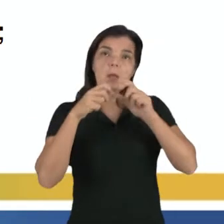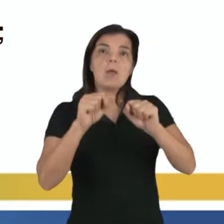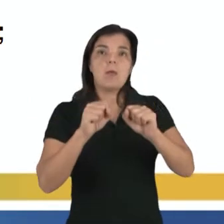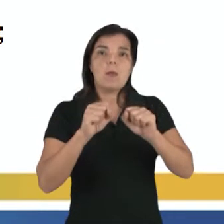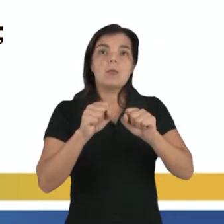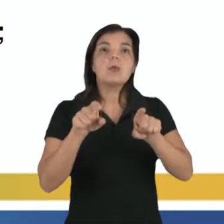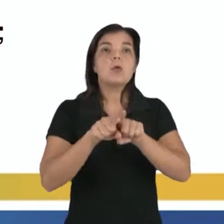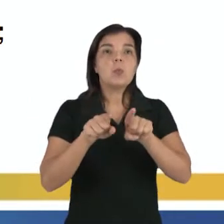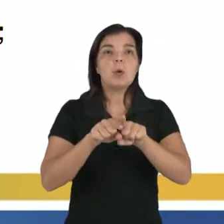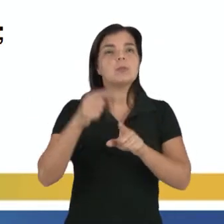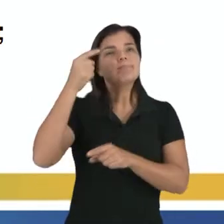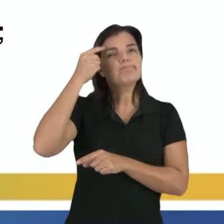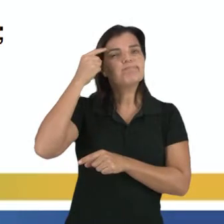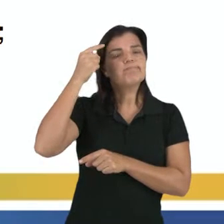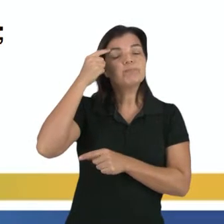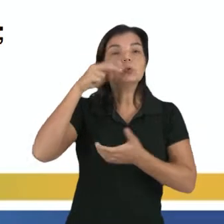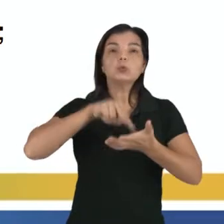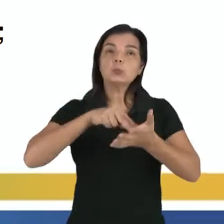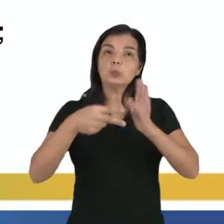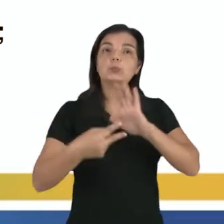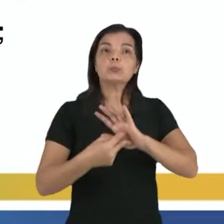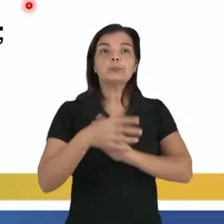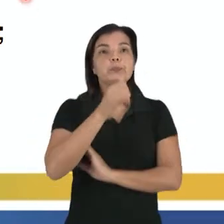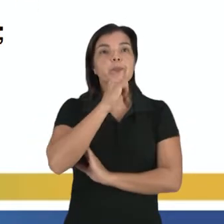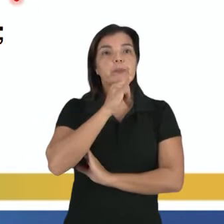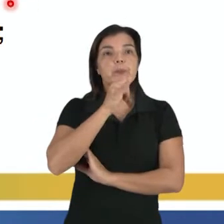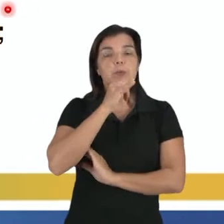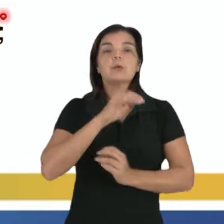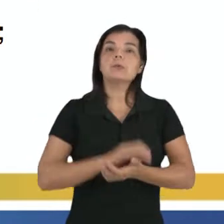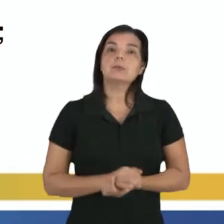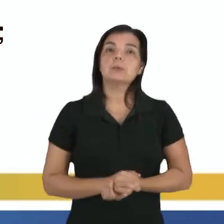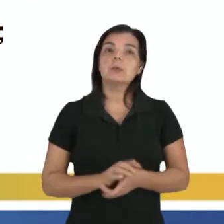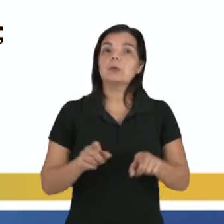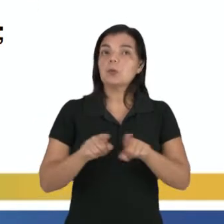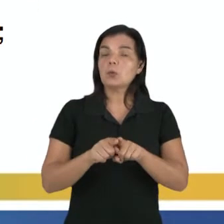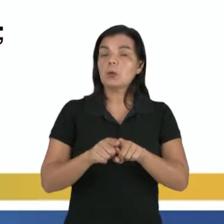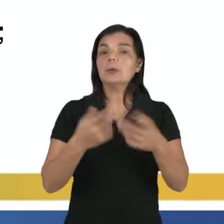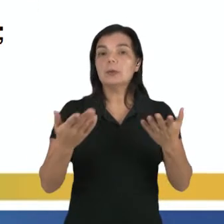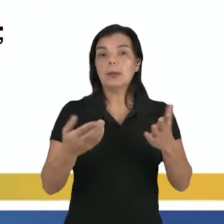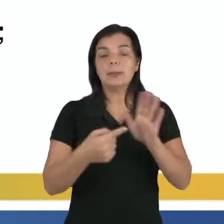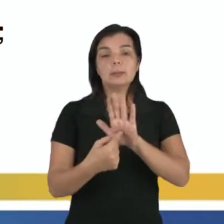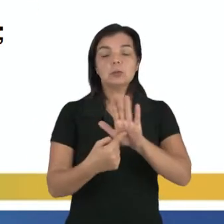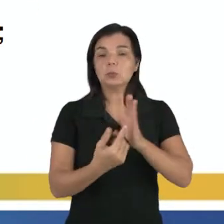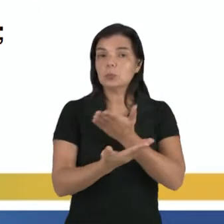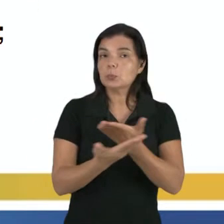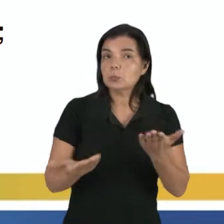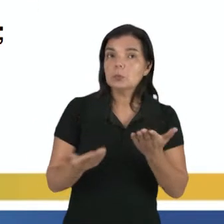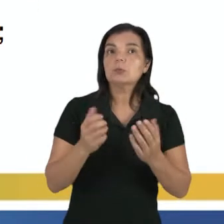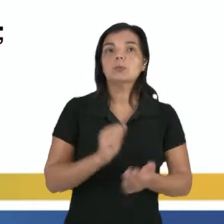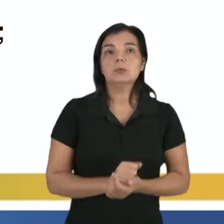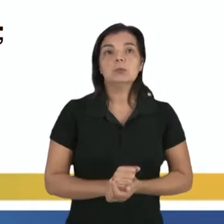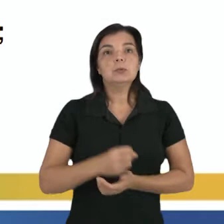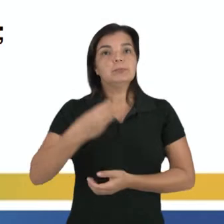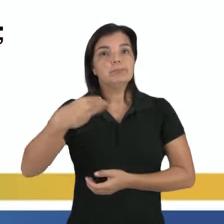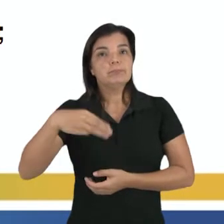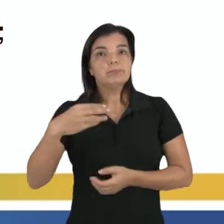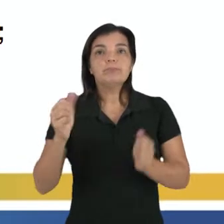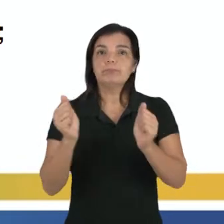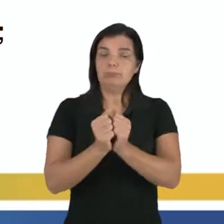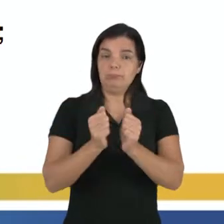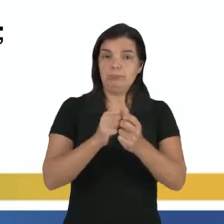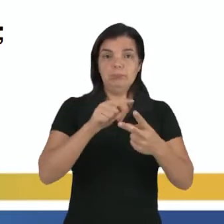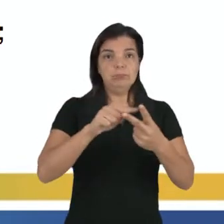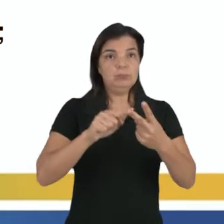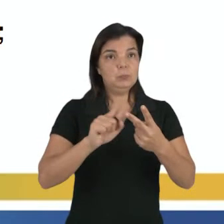linguagem imprime o pensamento do sentido. Exemplo, né, o nexo entre as preposições, junções